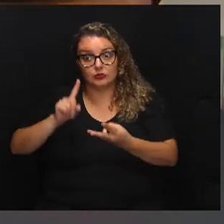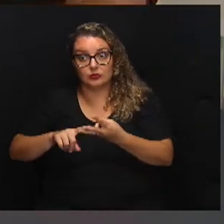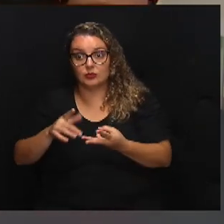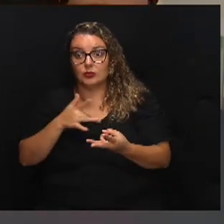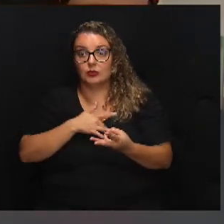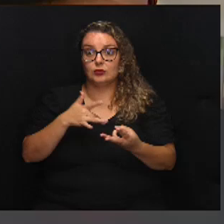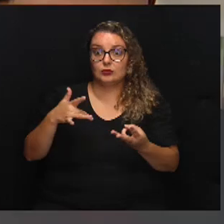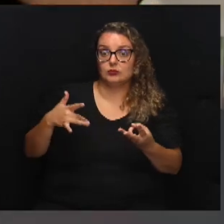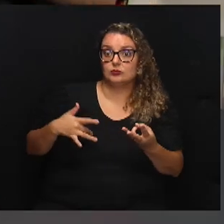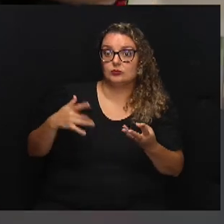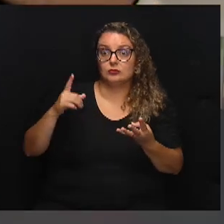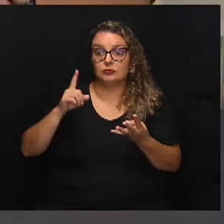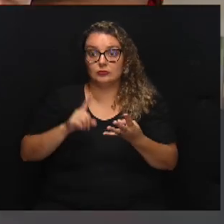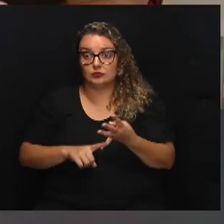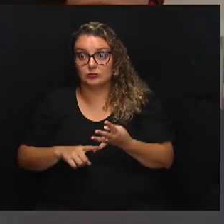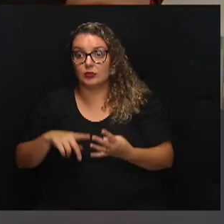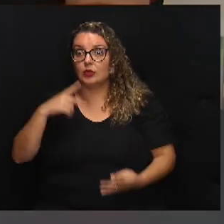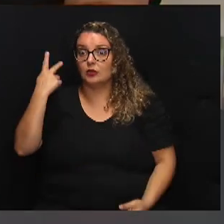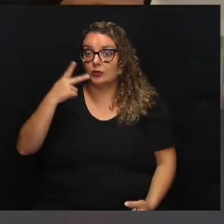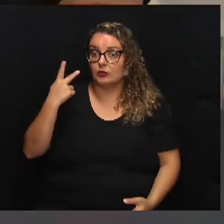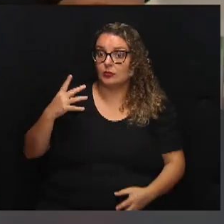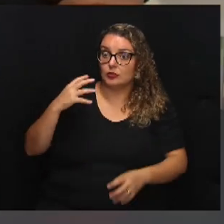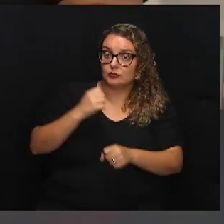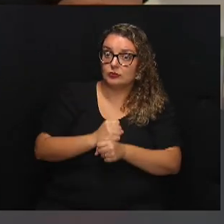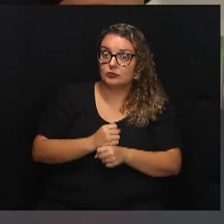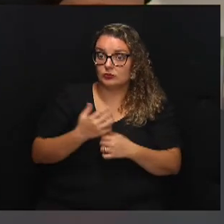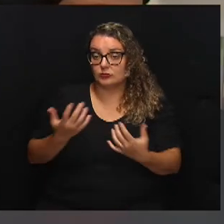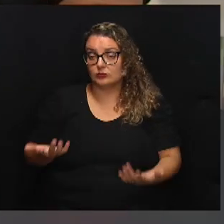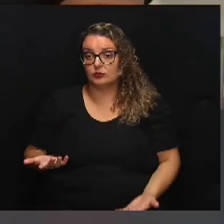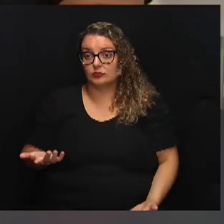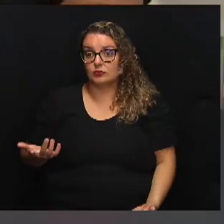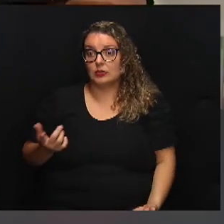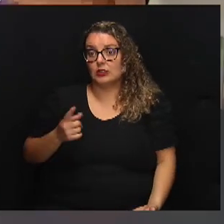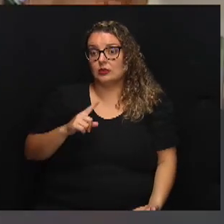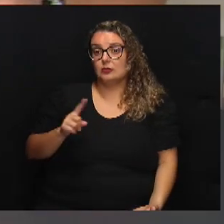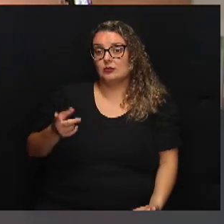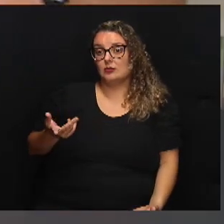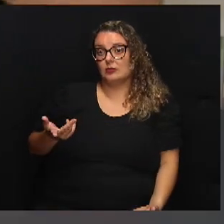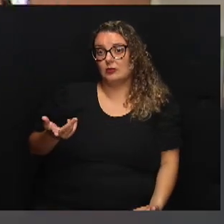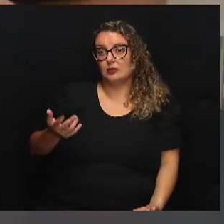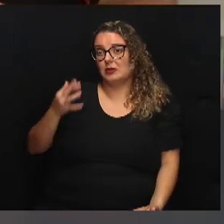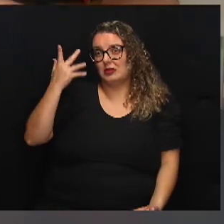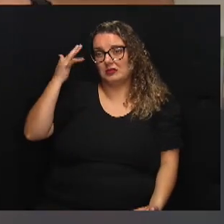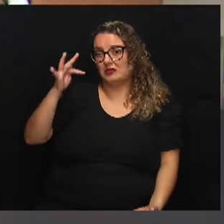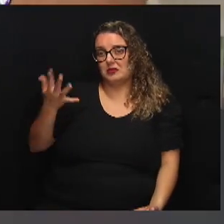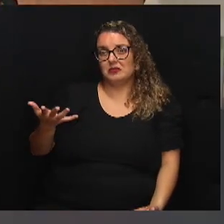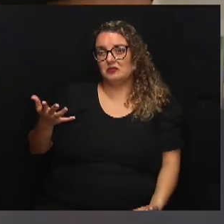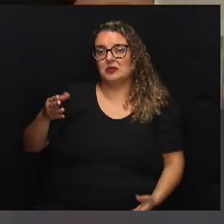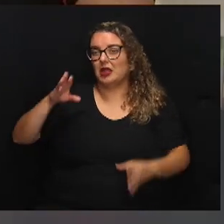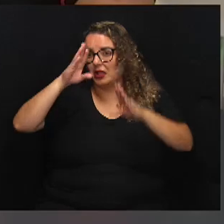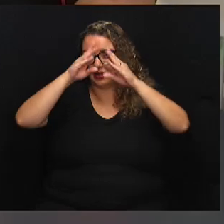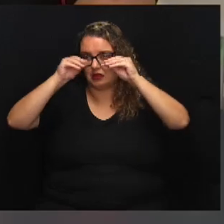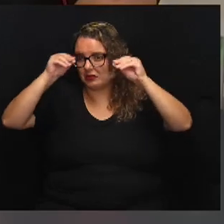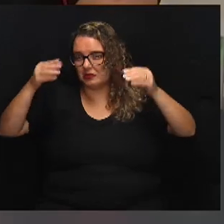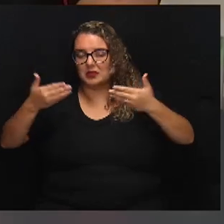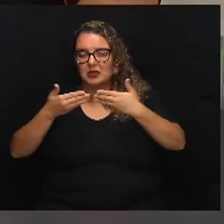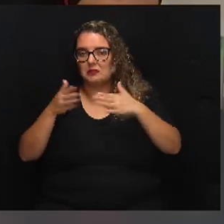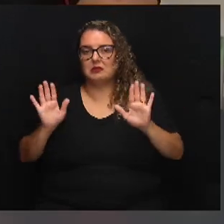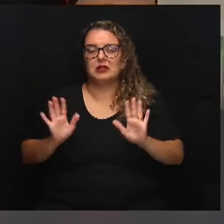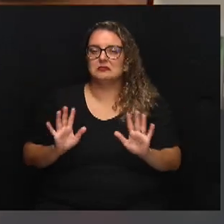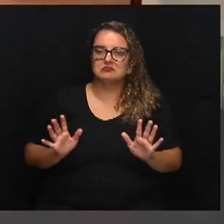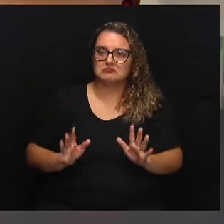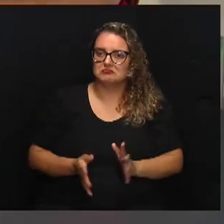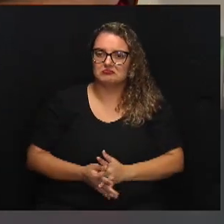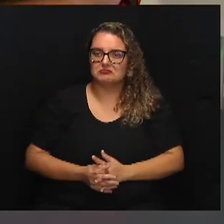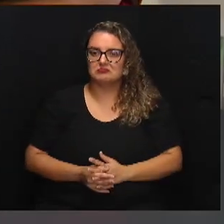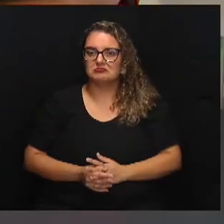saúde, ou questões de política como um todo. Quer dizer, não são questões filosóficas, abstratas, abertas,